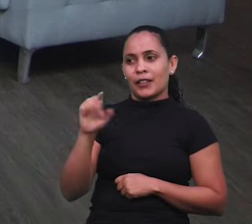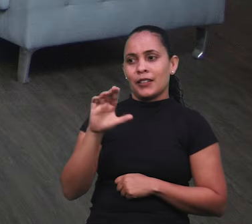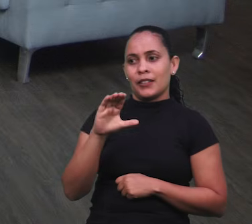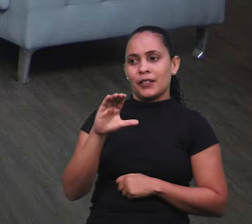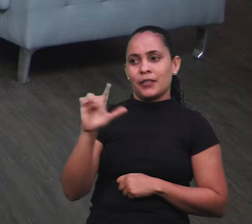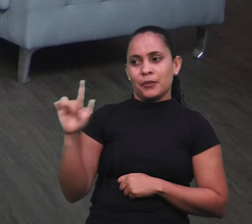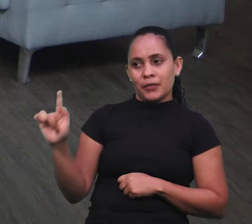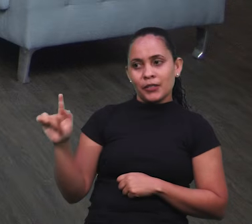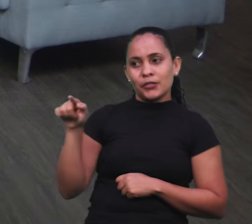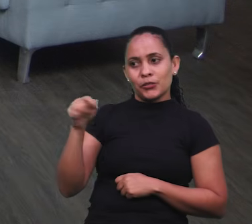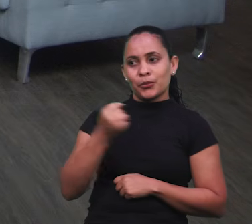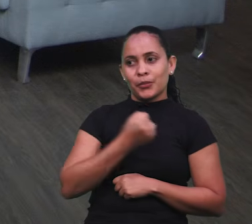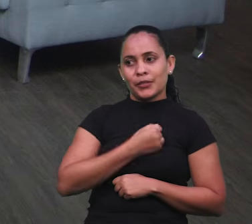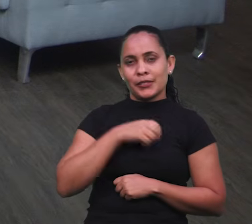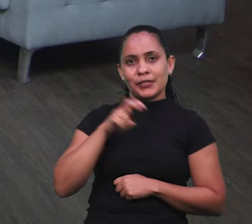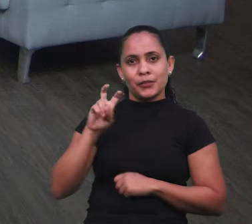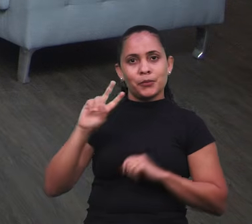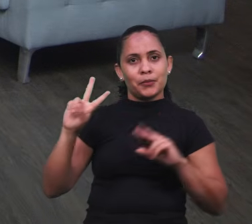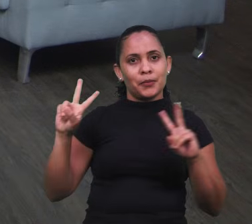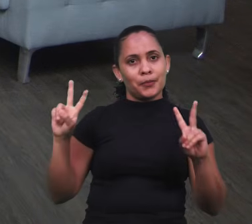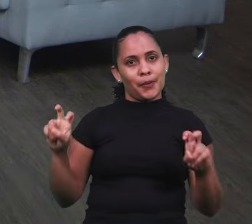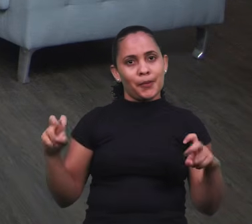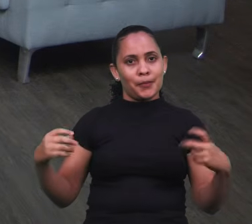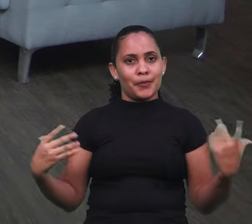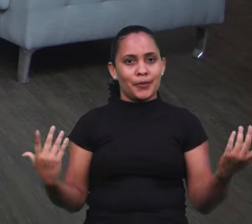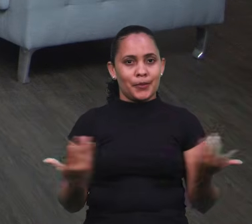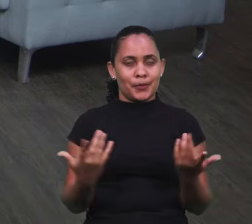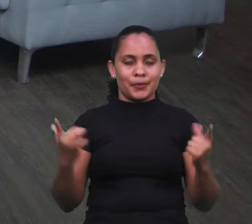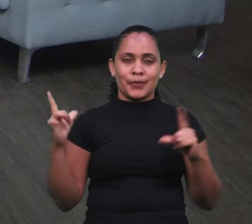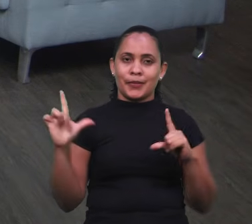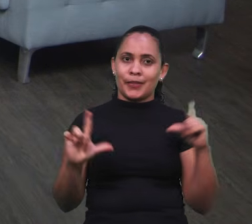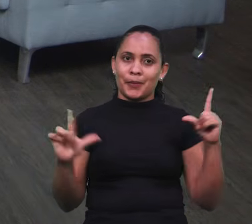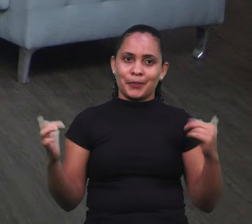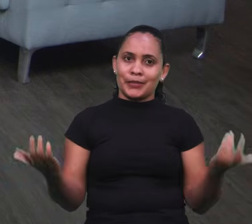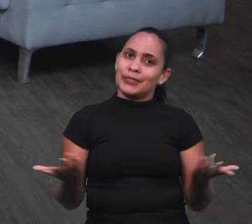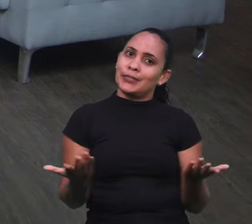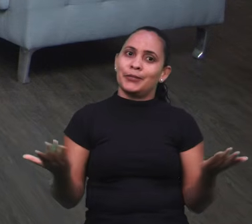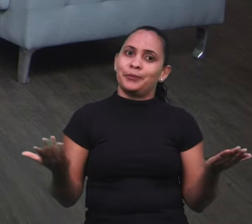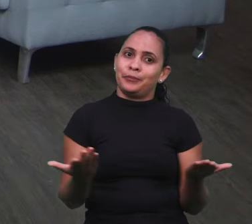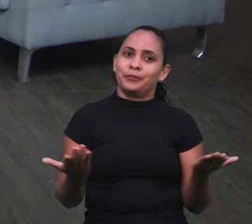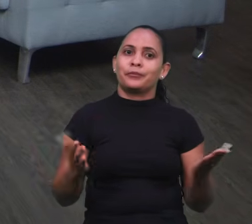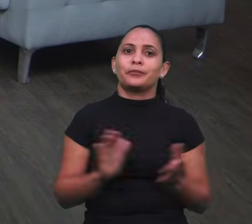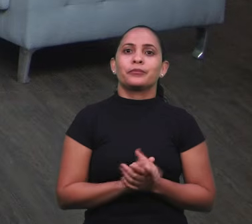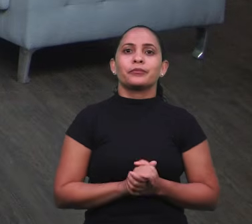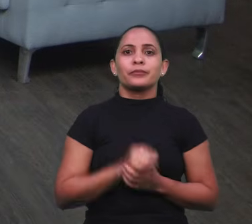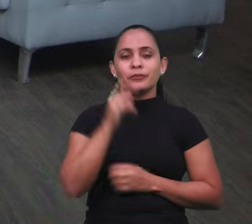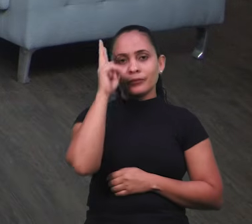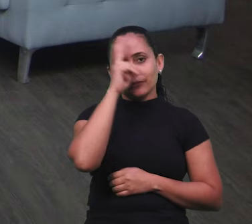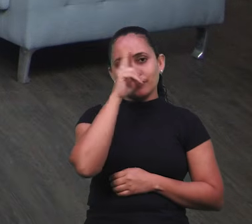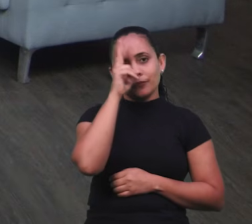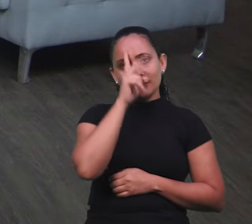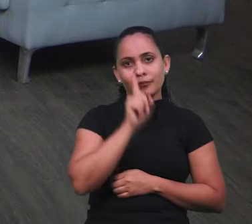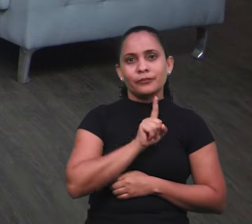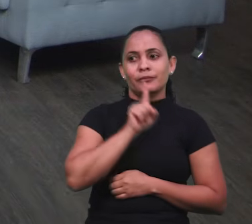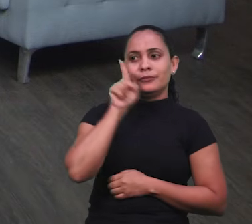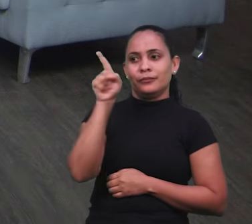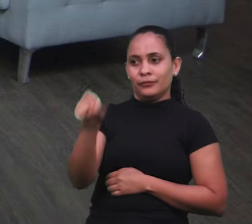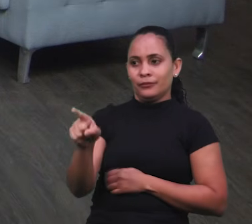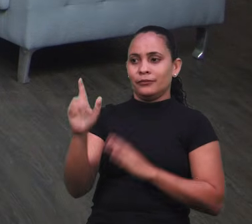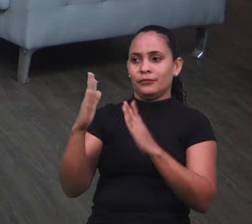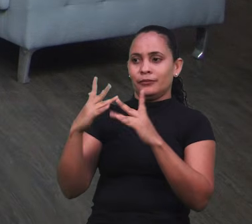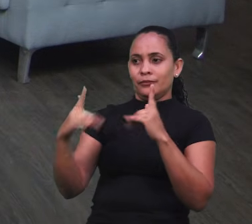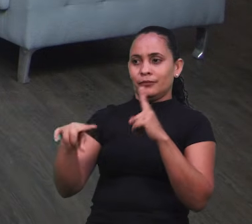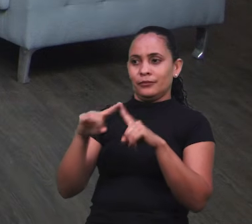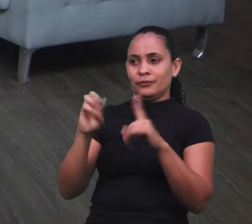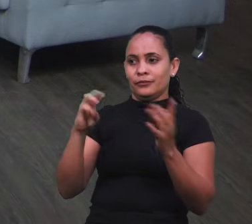que está lá na igreja de Campo Grande 5, foi assunto do nosso episódio de hoje, o histórico